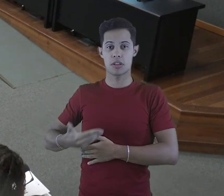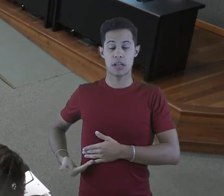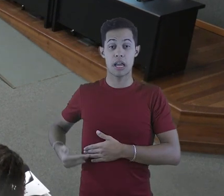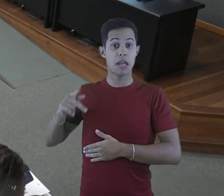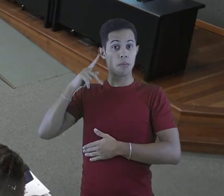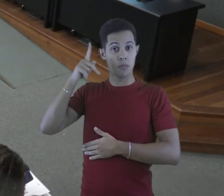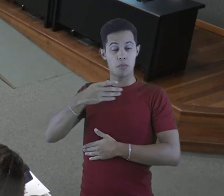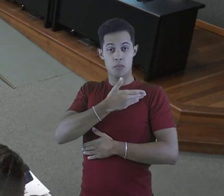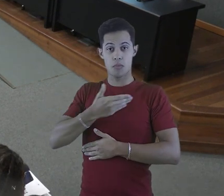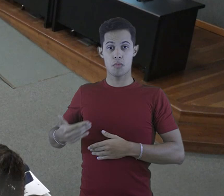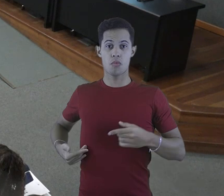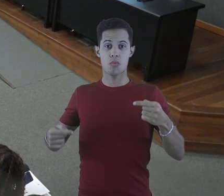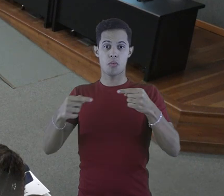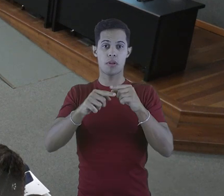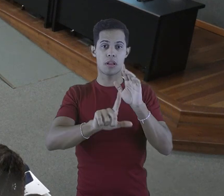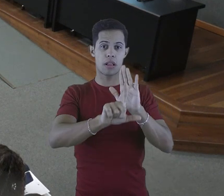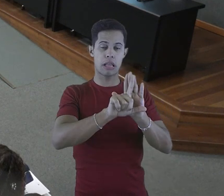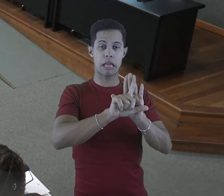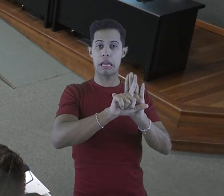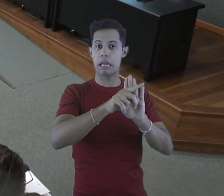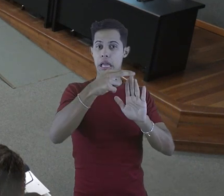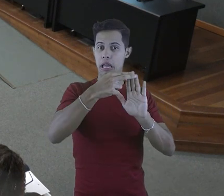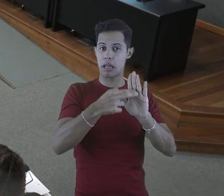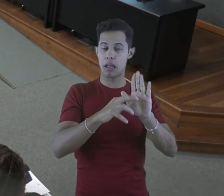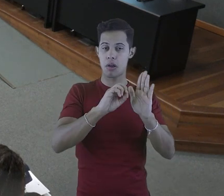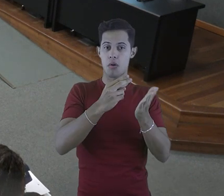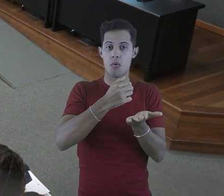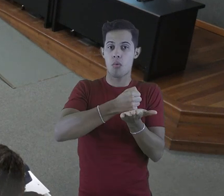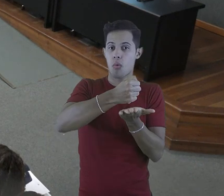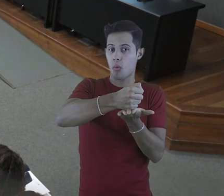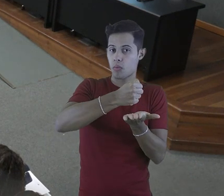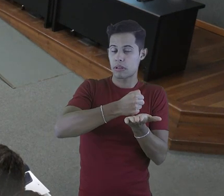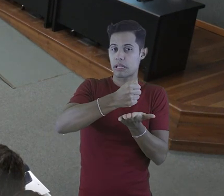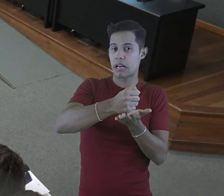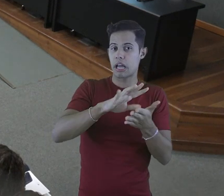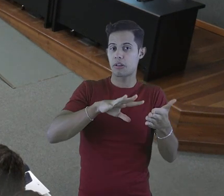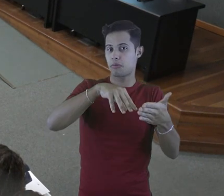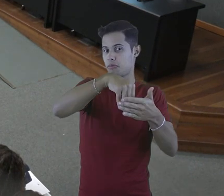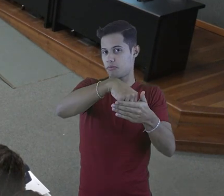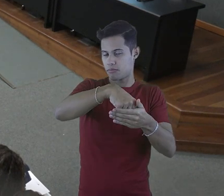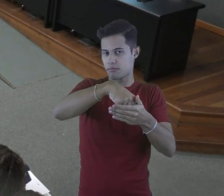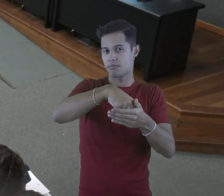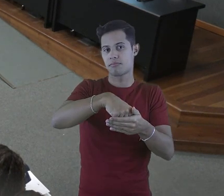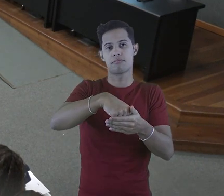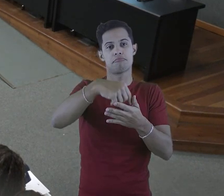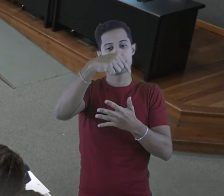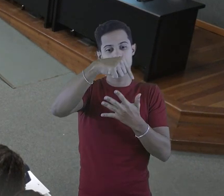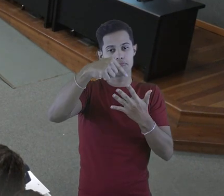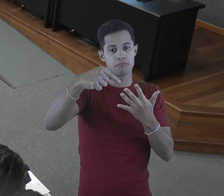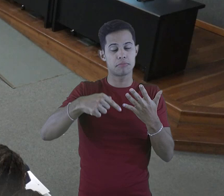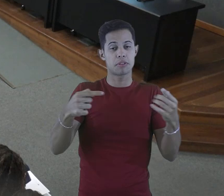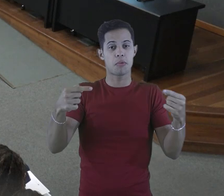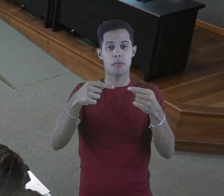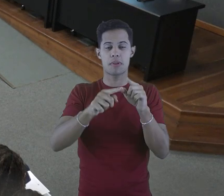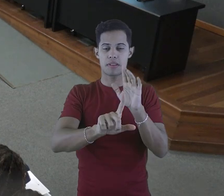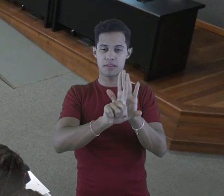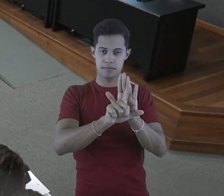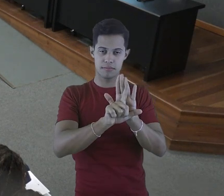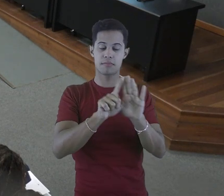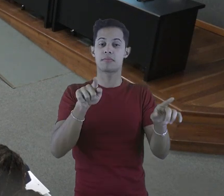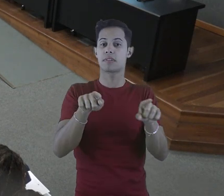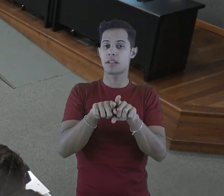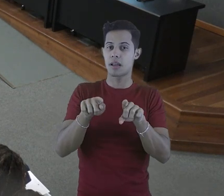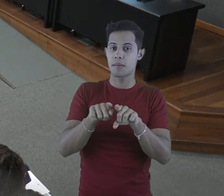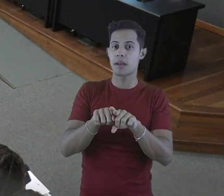e essa política pública seja respaldada por lei e regulamento ou contratos e instrumentos congêneres que